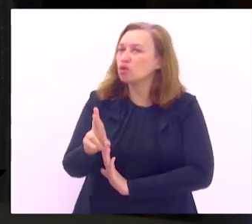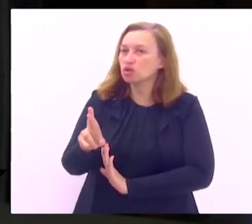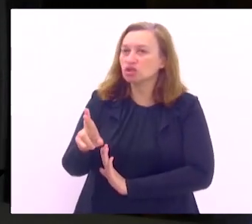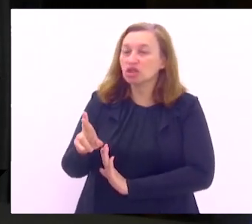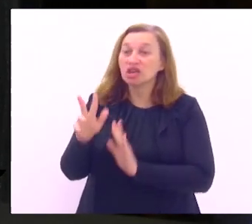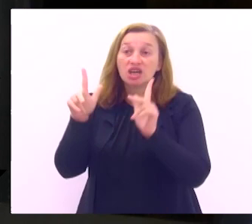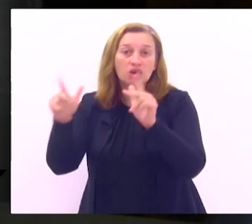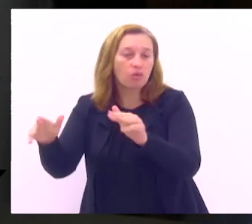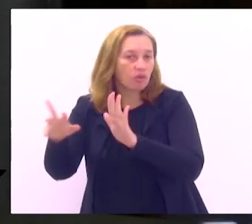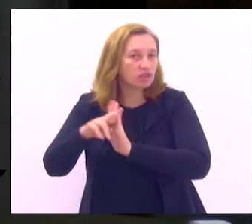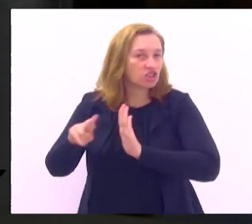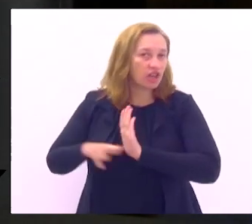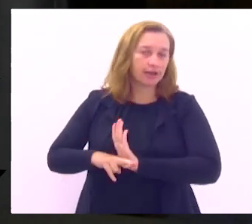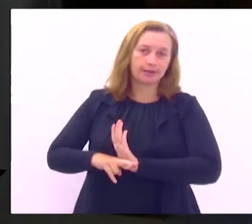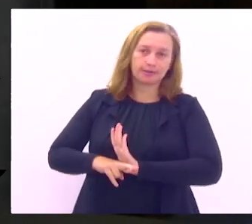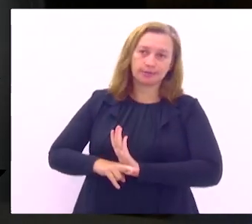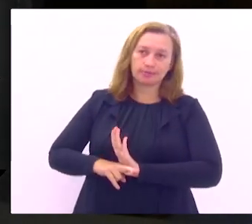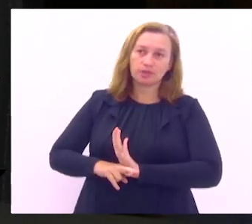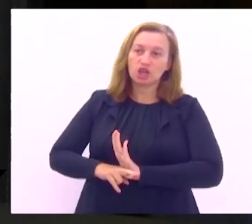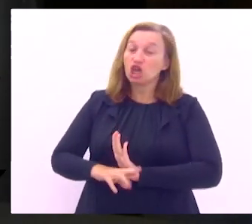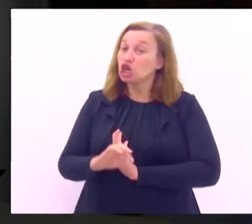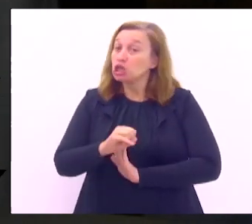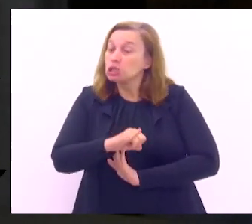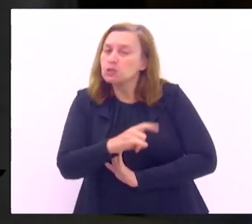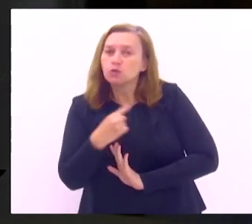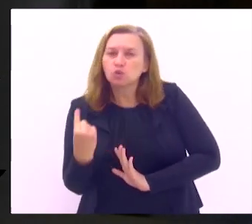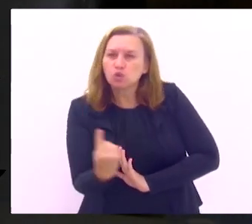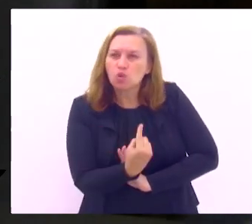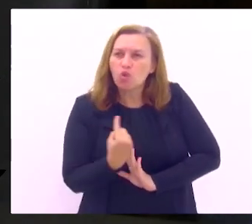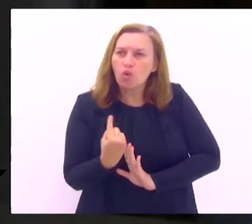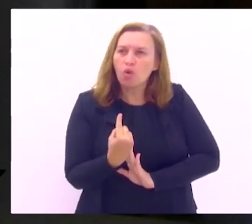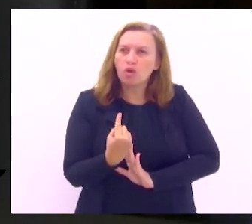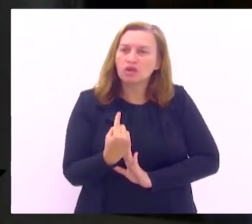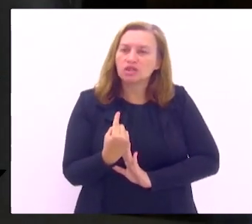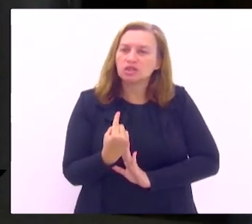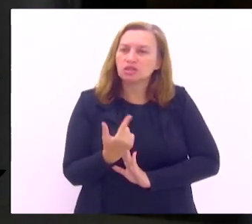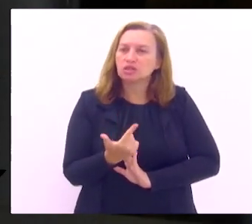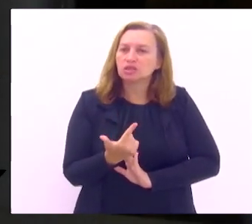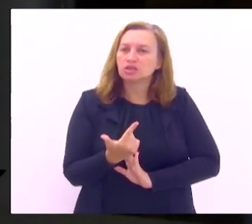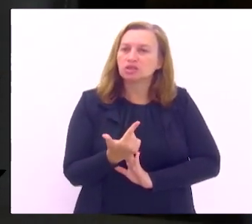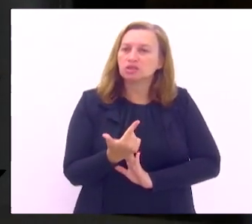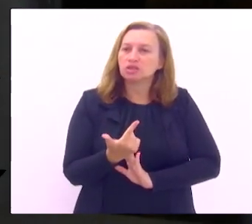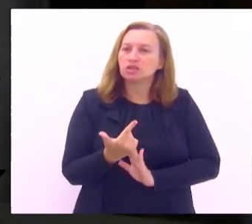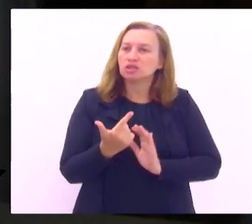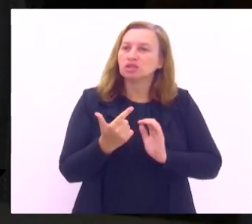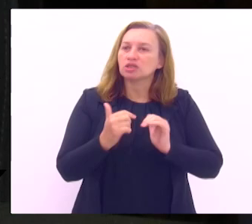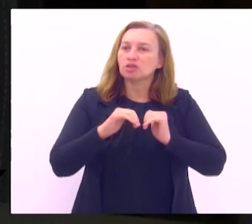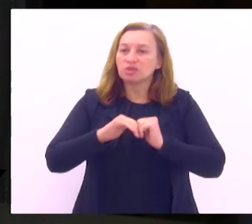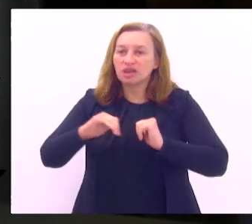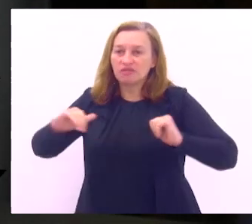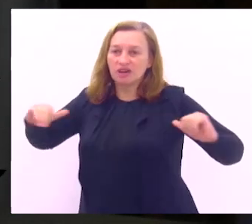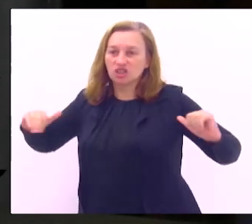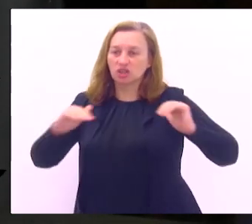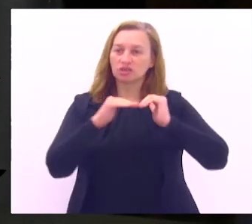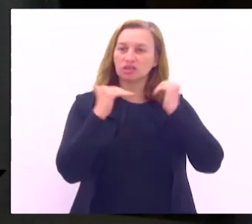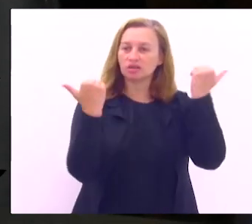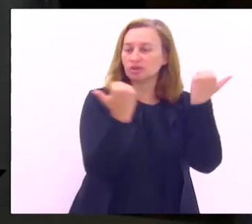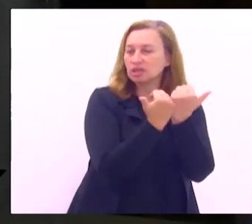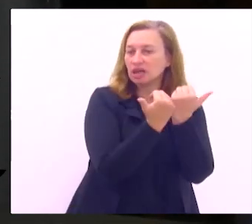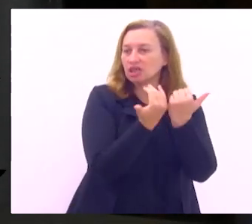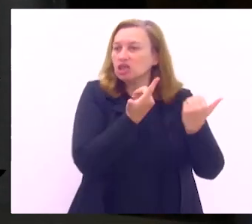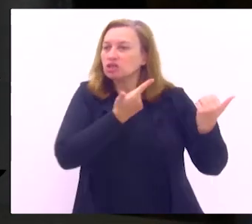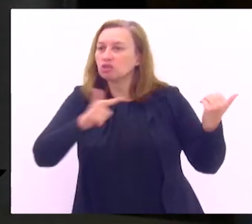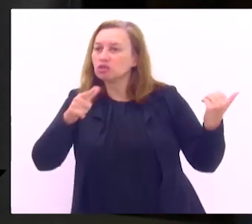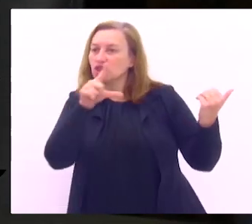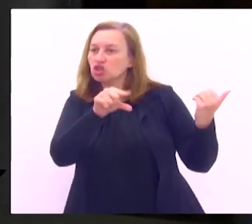é o mesmo. Se nós estamos sem o Célio de Barros, sem capacidade de fazer essas escolhas, alguém está fazendo